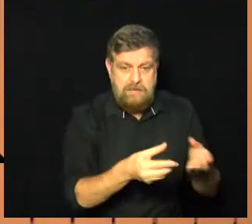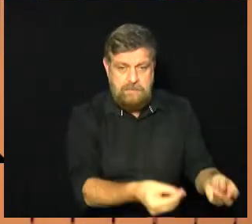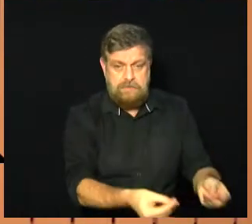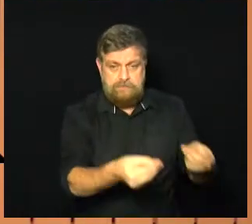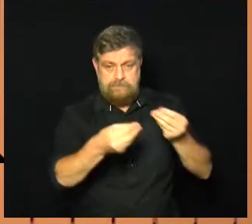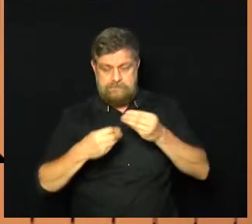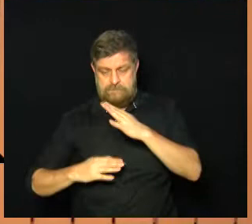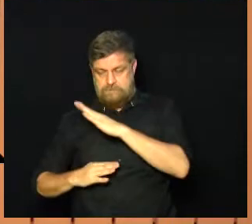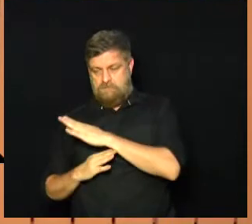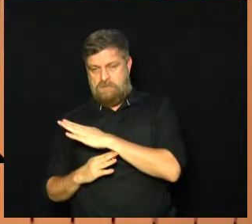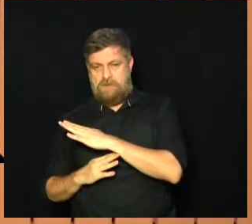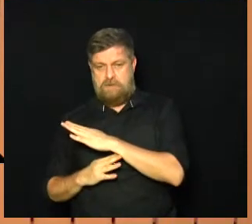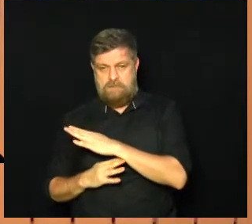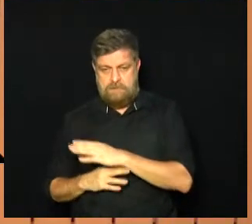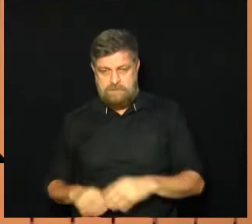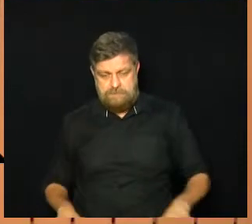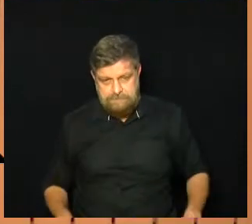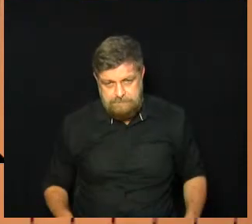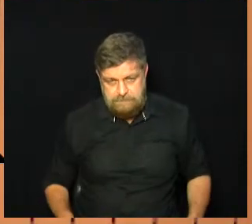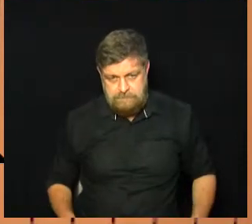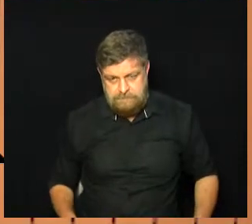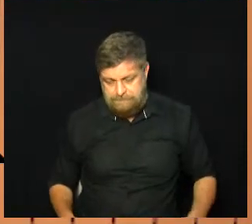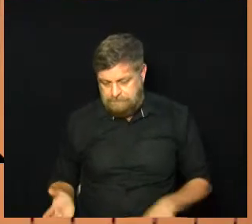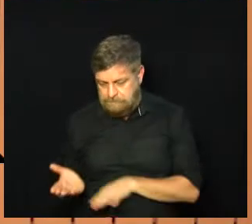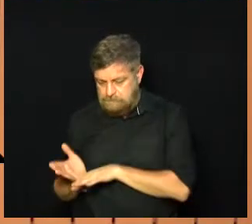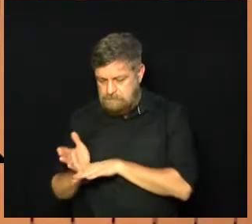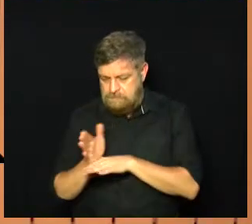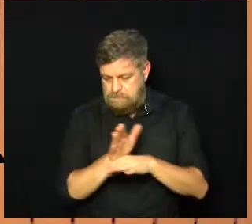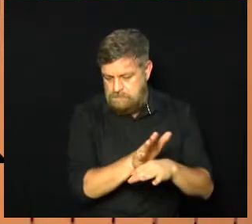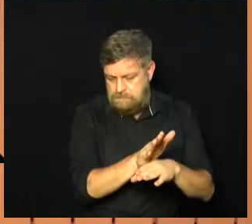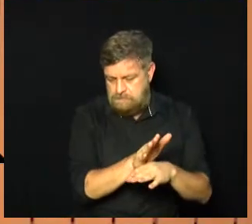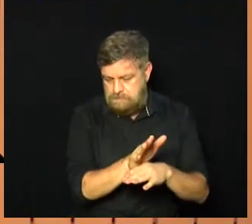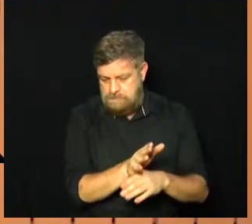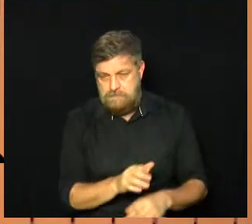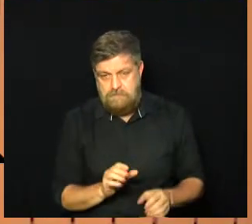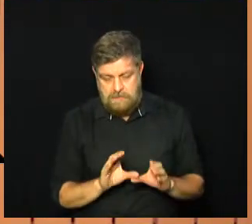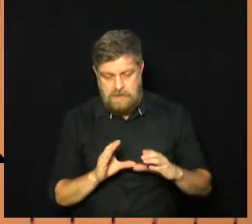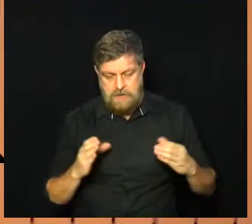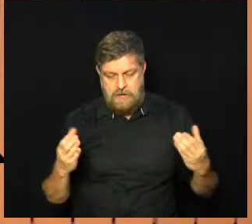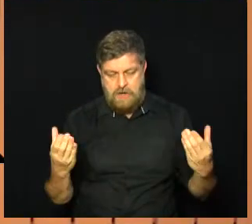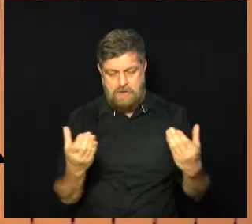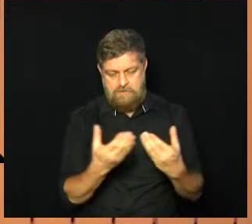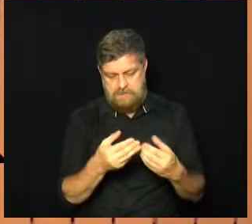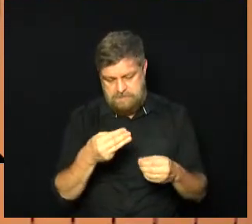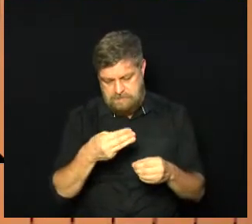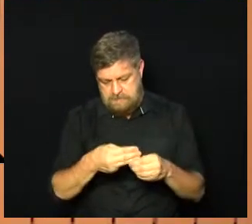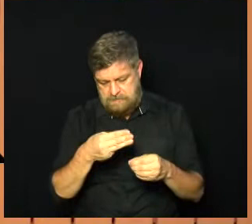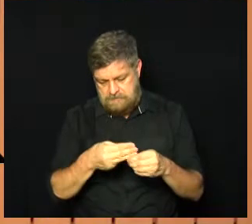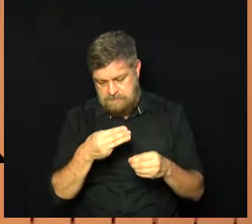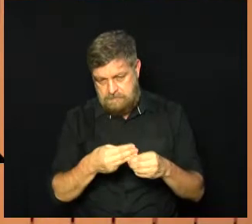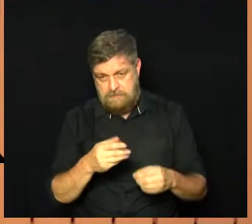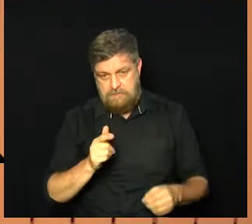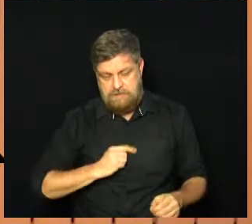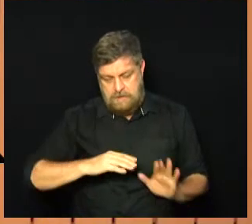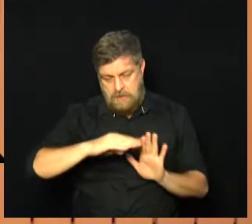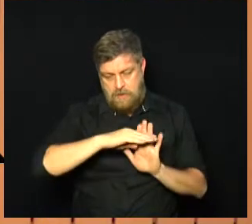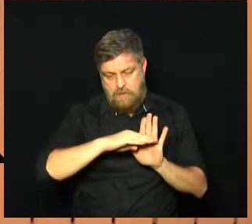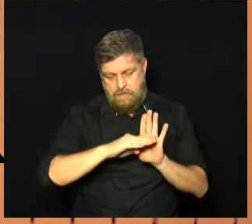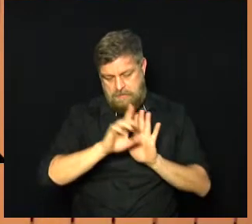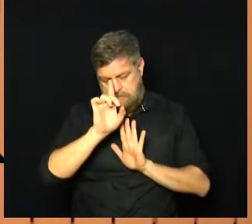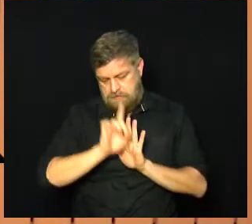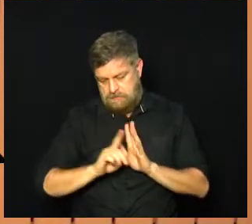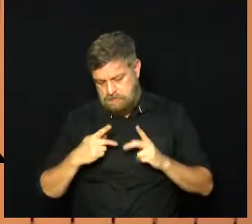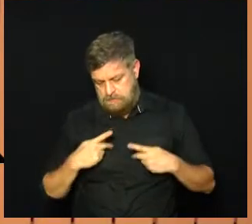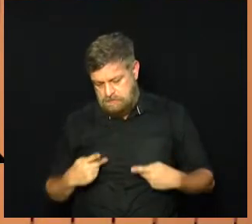dentro dessa casa. Ajudar na construção da conferência municipal, que será aprovado o Plano Municipal de Direitos